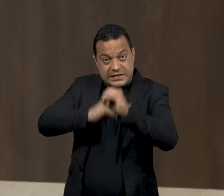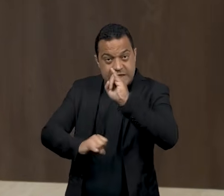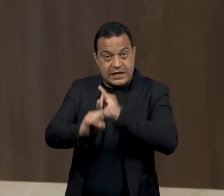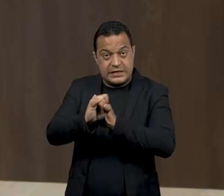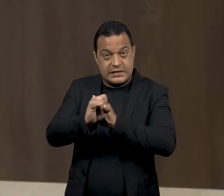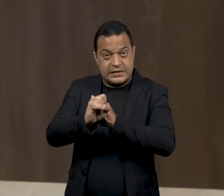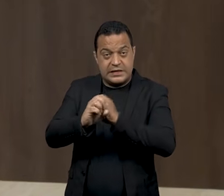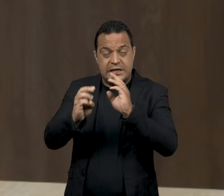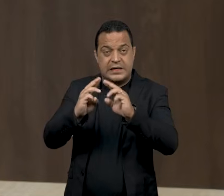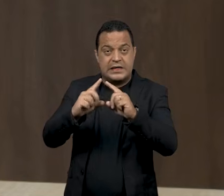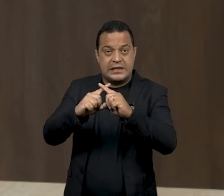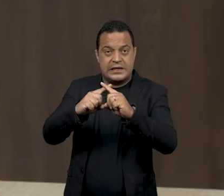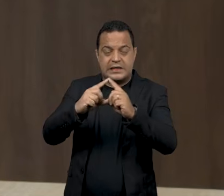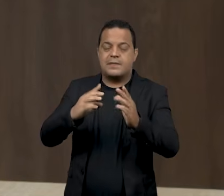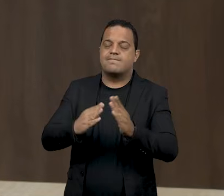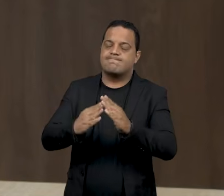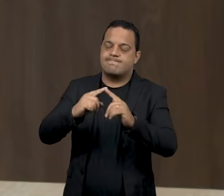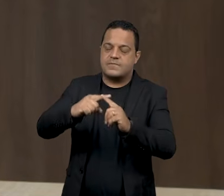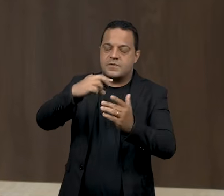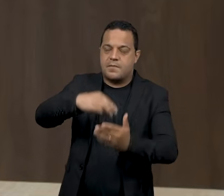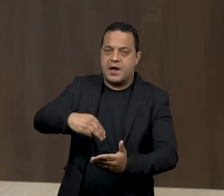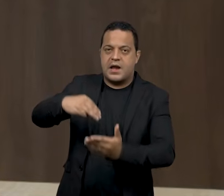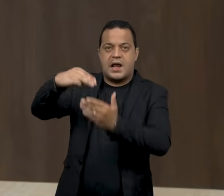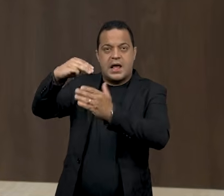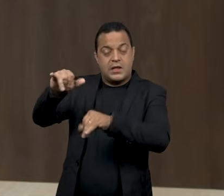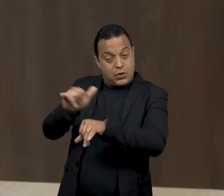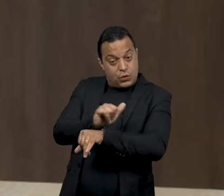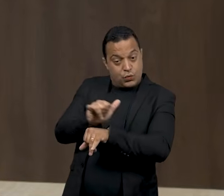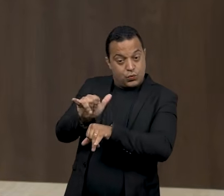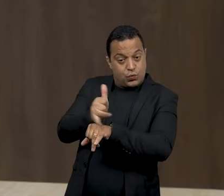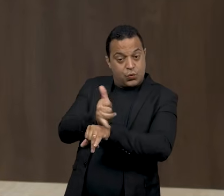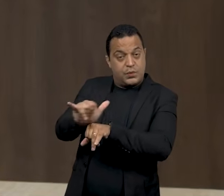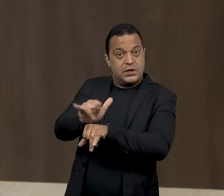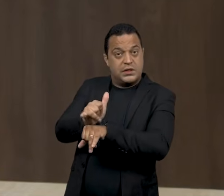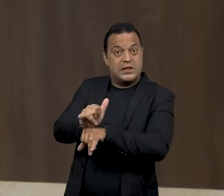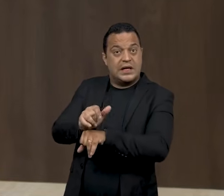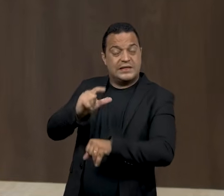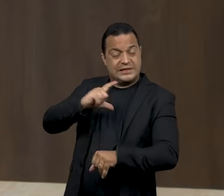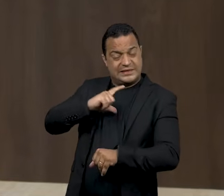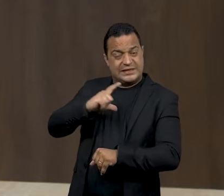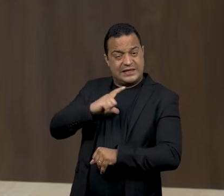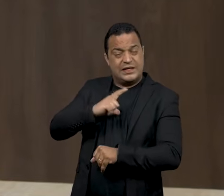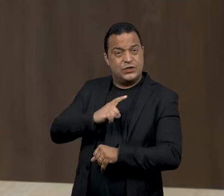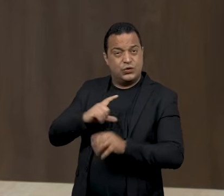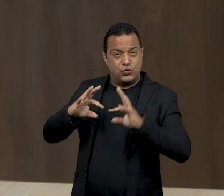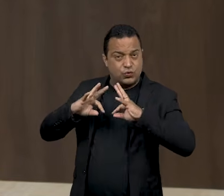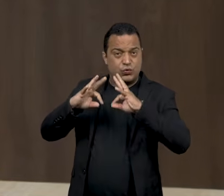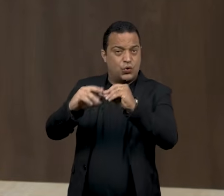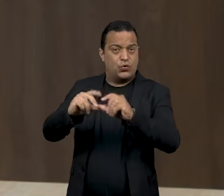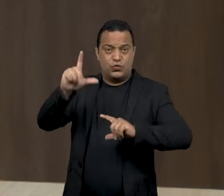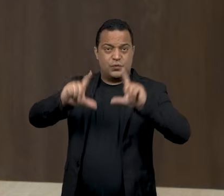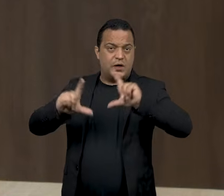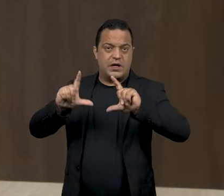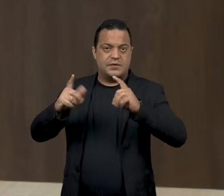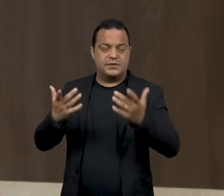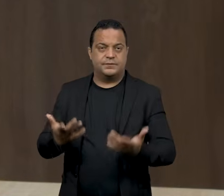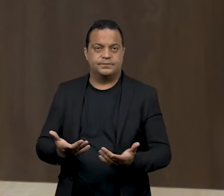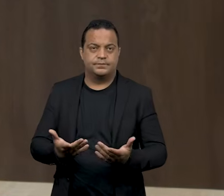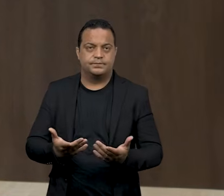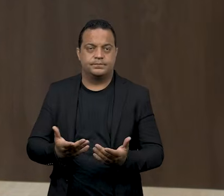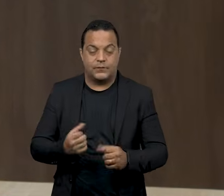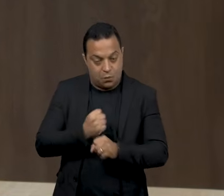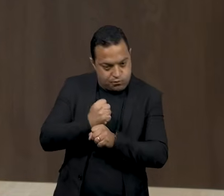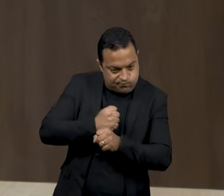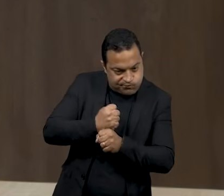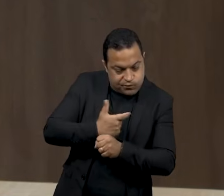da Igreja Cristã Maranata, o canal oficial do YouTube, tem todos os episódios lá. E nós tivemos ao longo